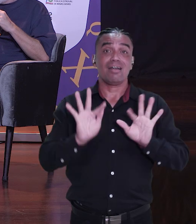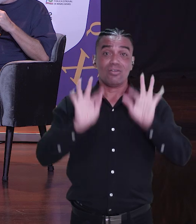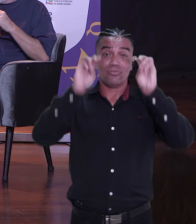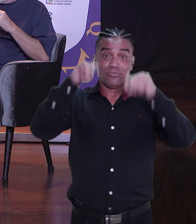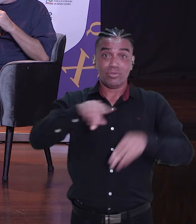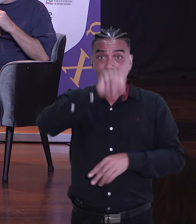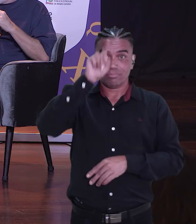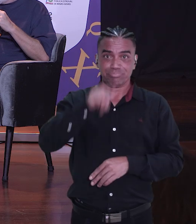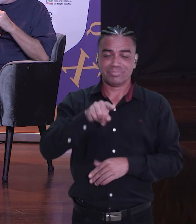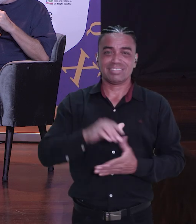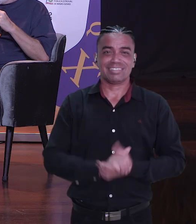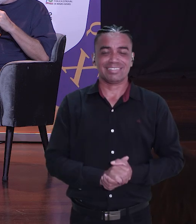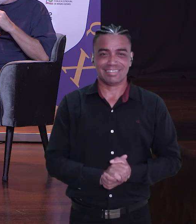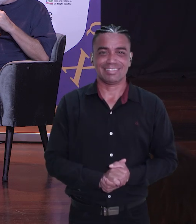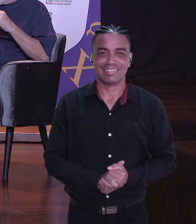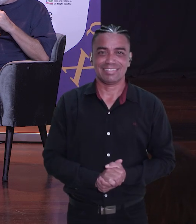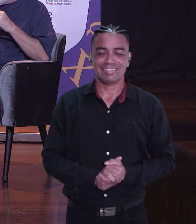objetivas e terminassem com um ponto de interrogação.